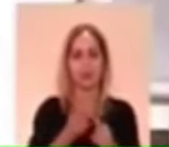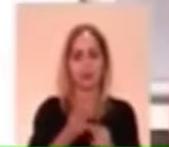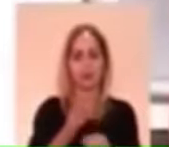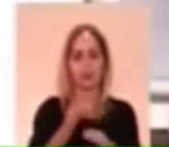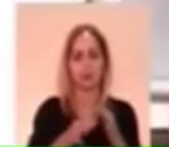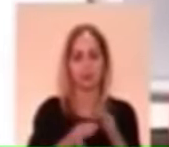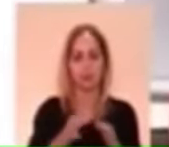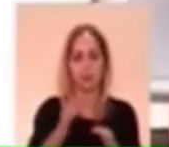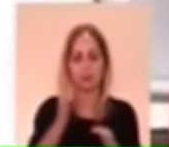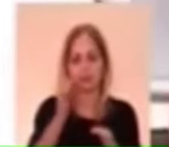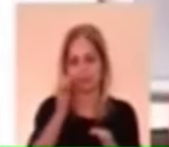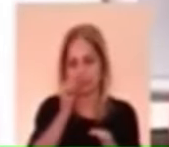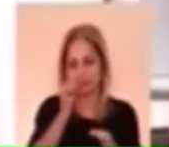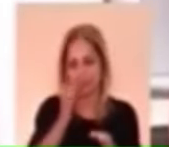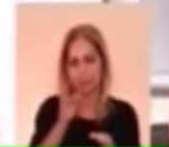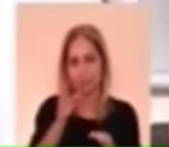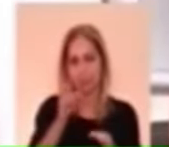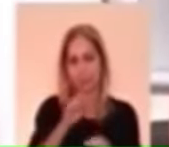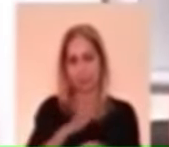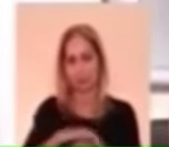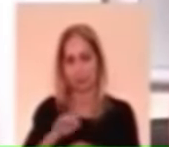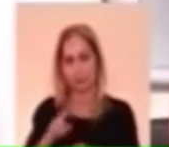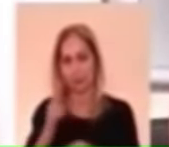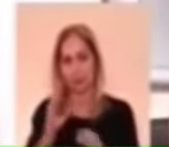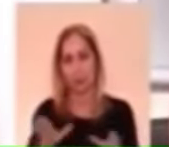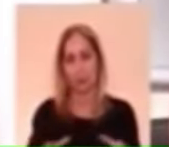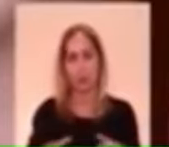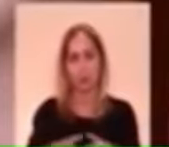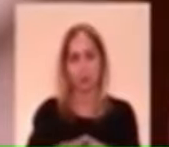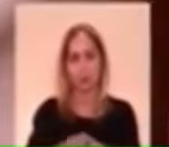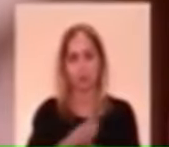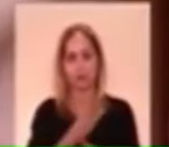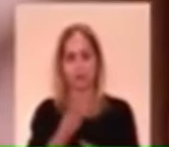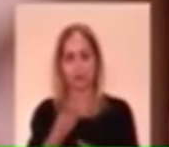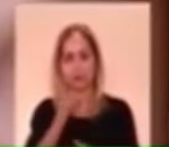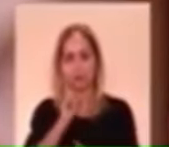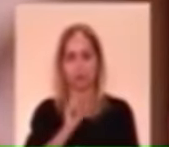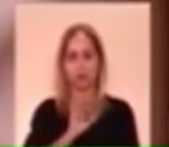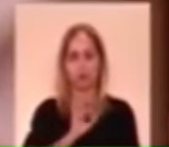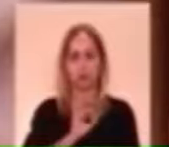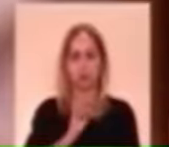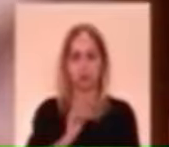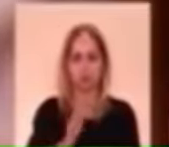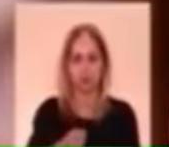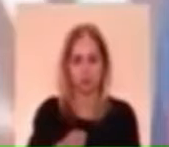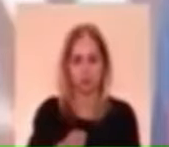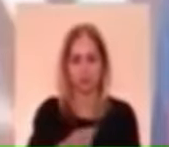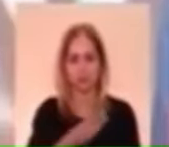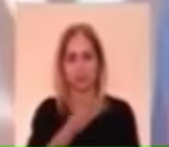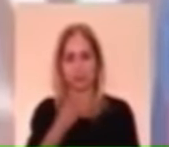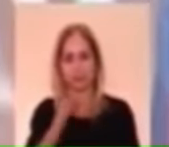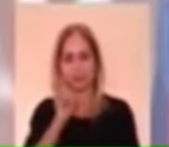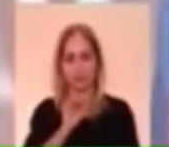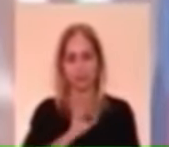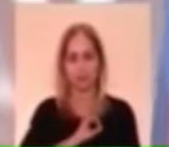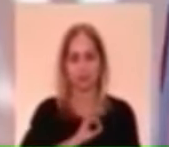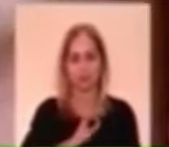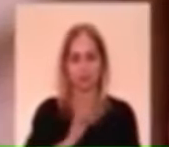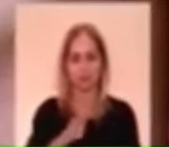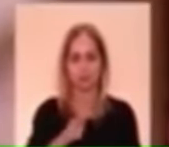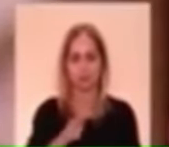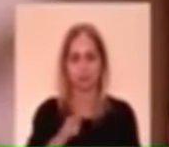após a licenciatura é evidente que isto revelou-se algo de